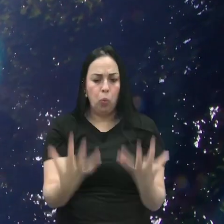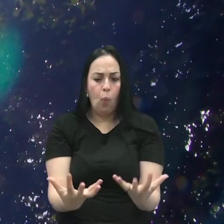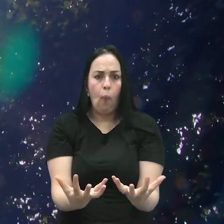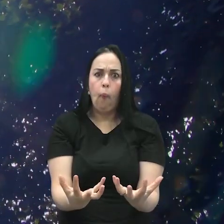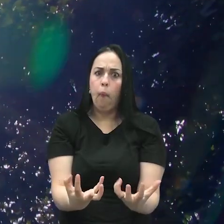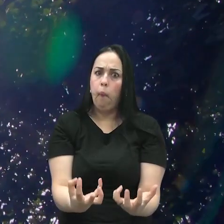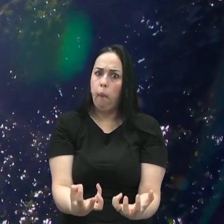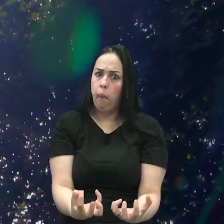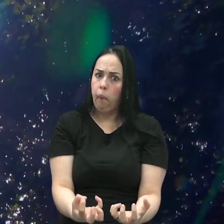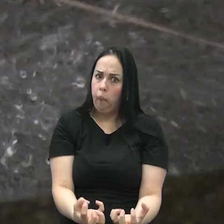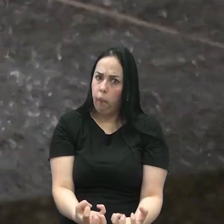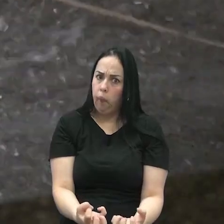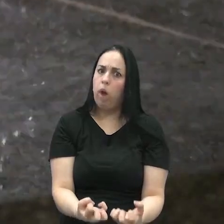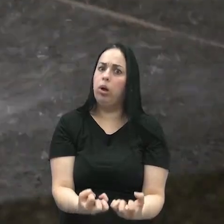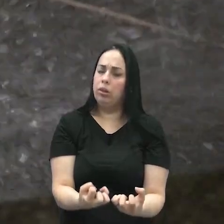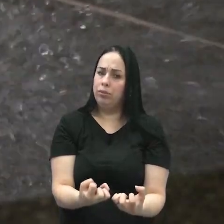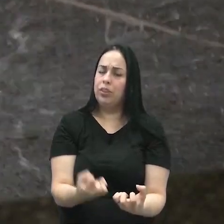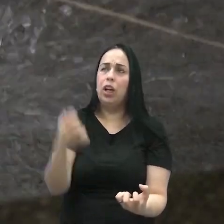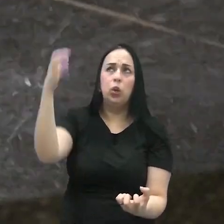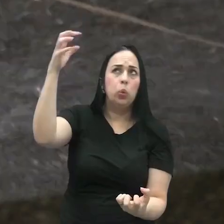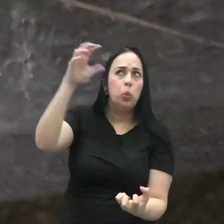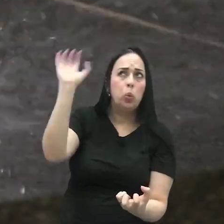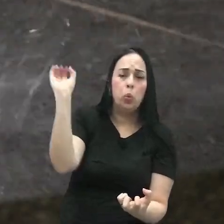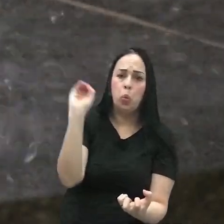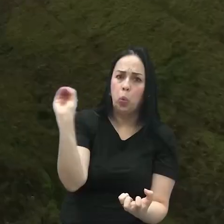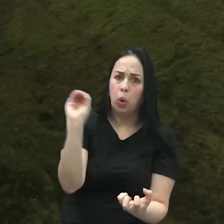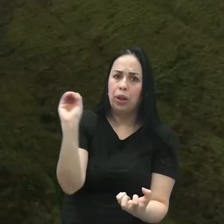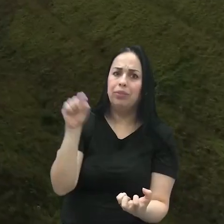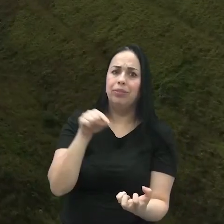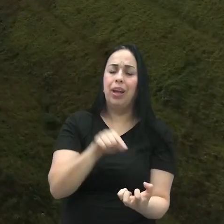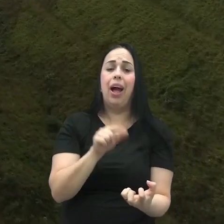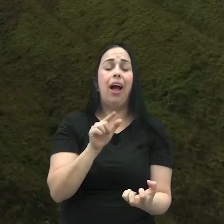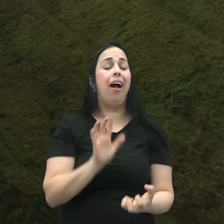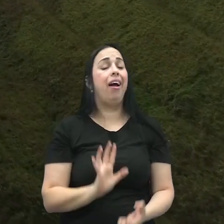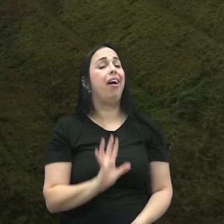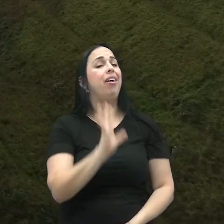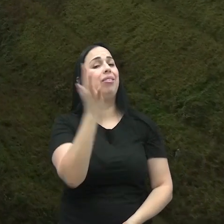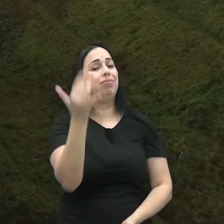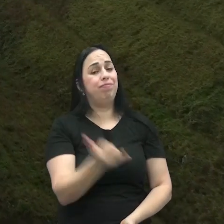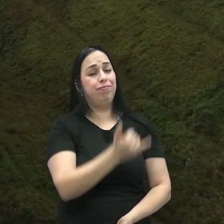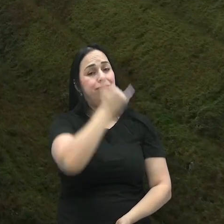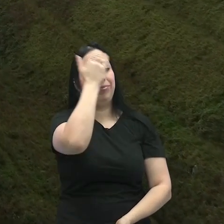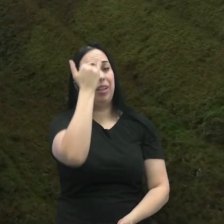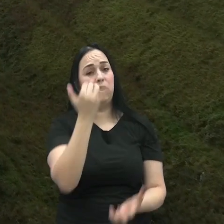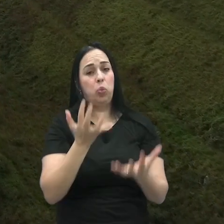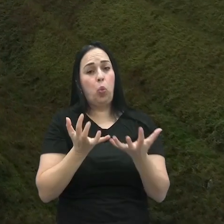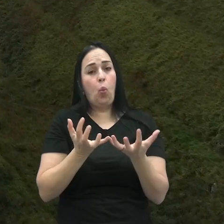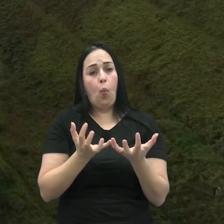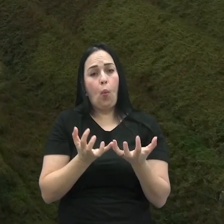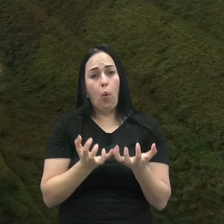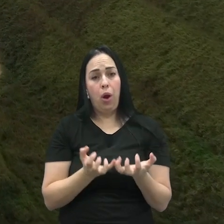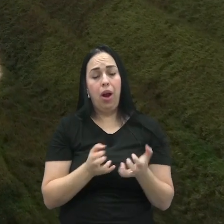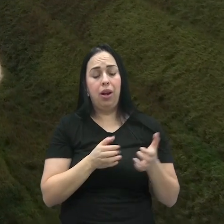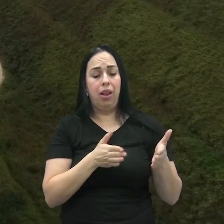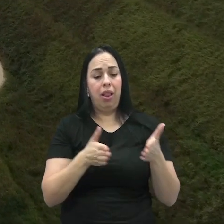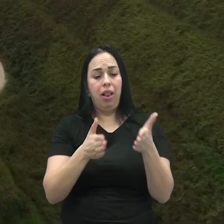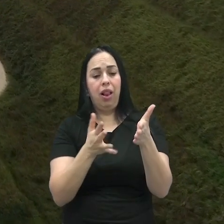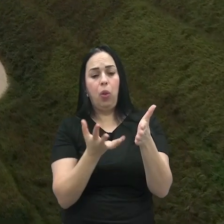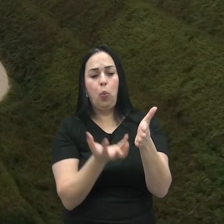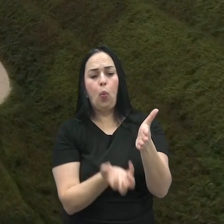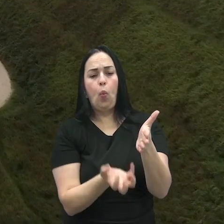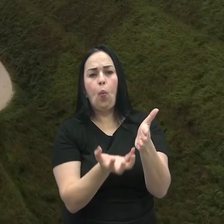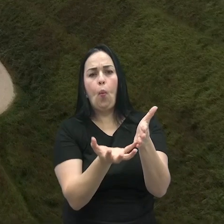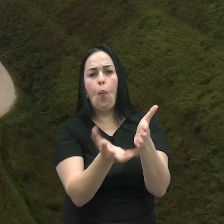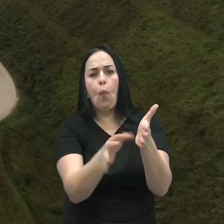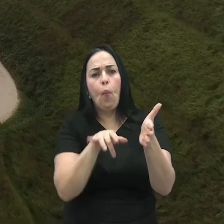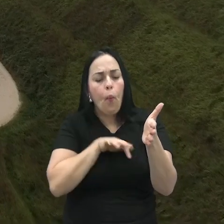perde mais umidade do que é reposto pelas chuvas, o abastecimento fica comprometido. E os impactos